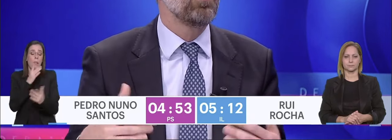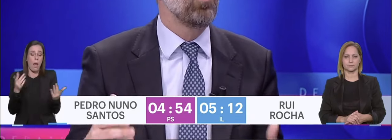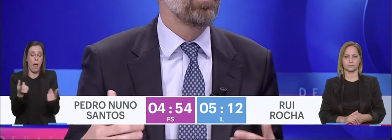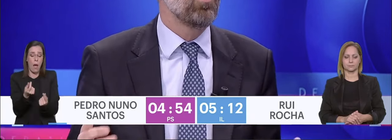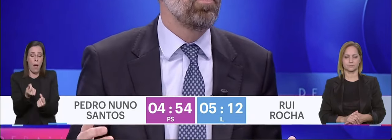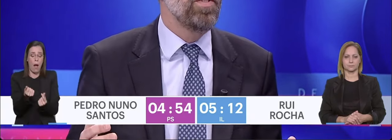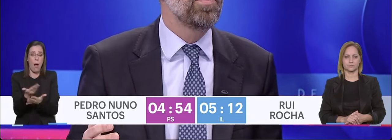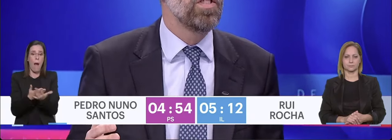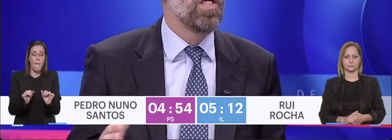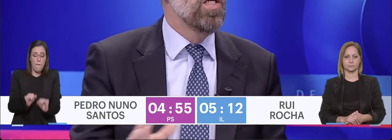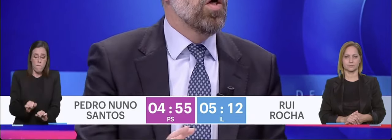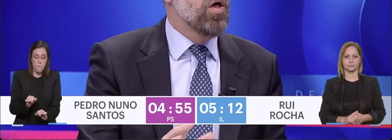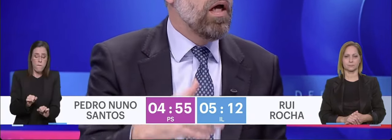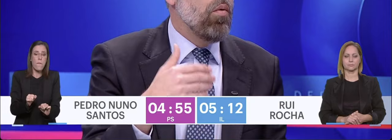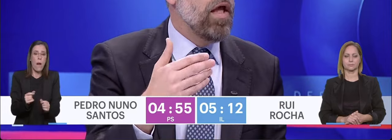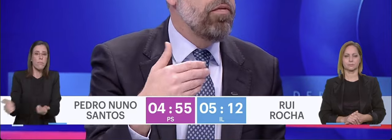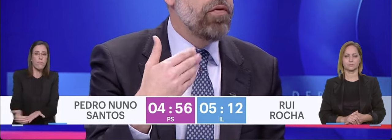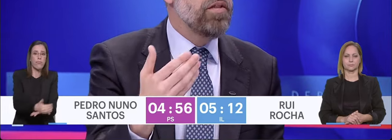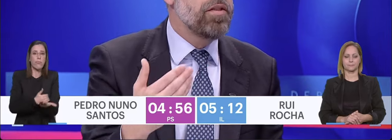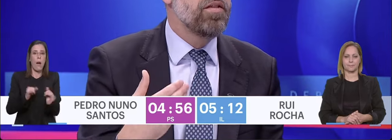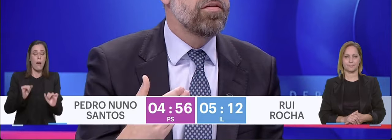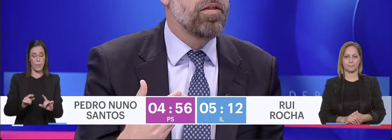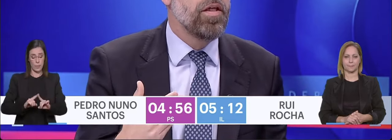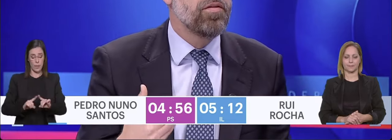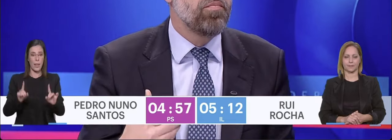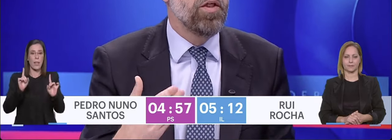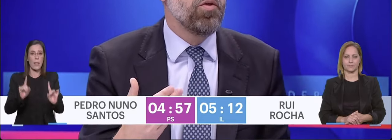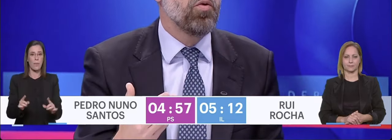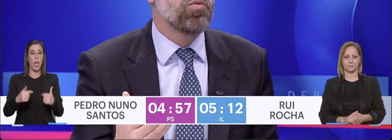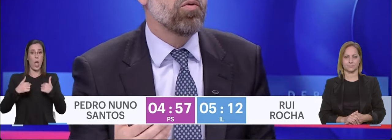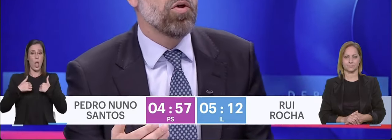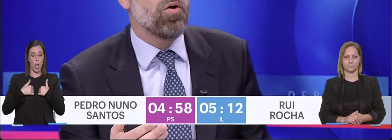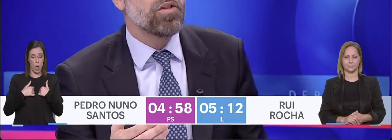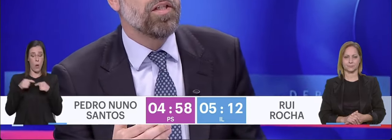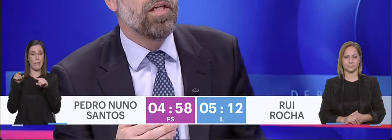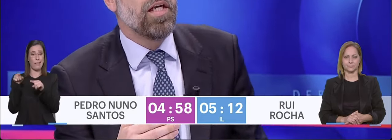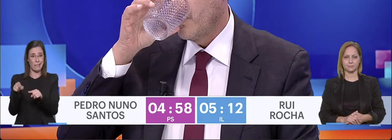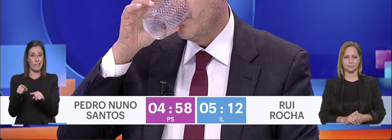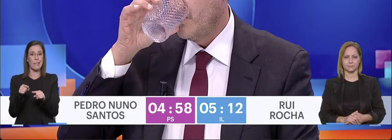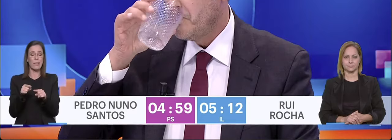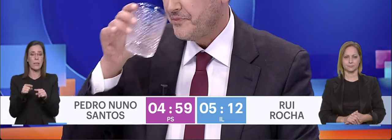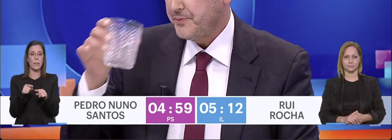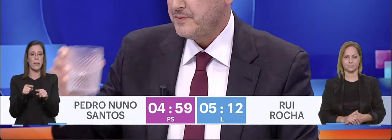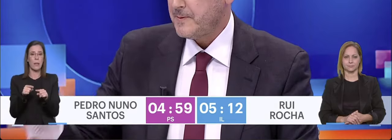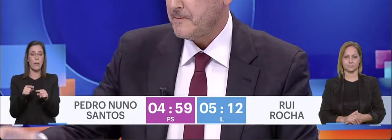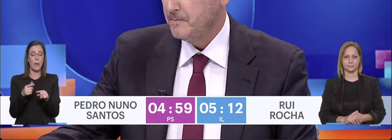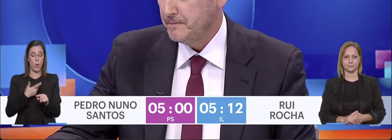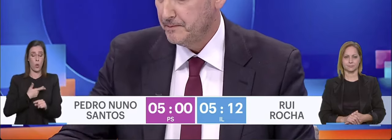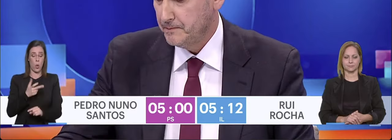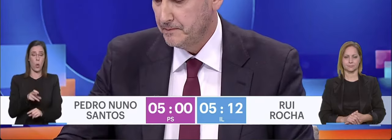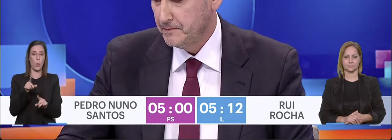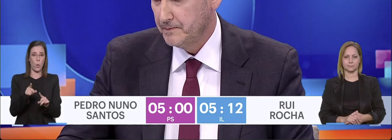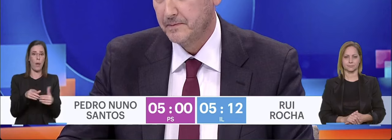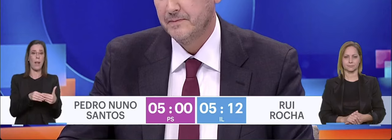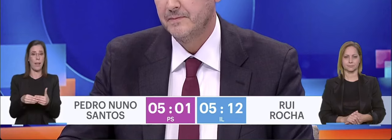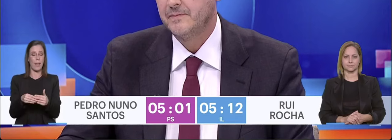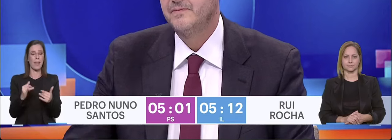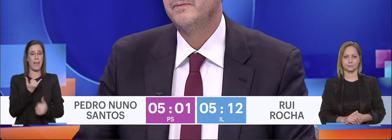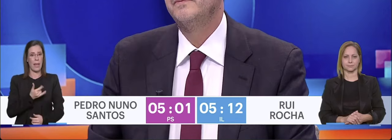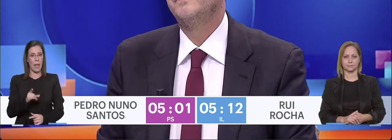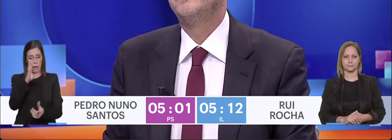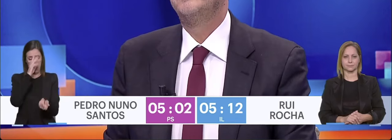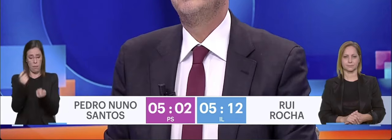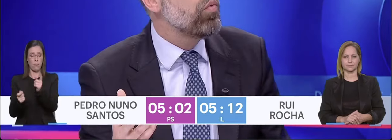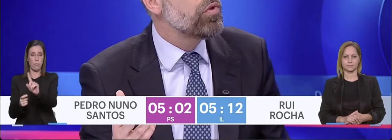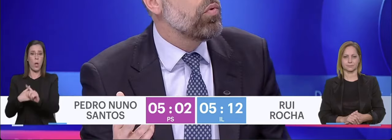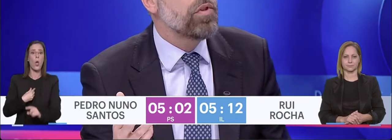financeira e económica do país a diferença entre entre mim e o Dr ri Rocha é que o o Dr Rocha sabe que não vai governar